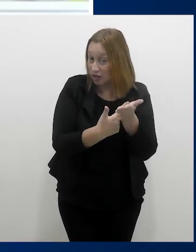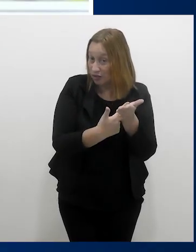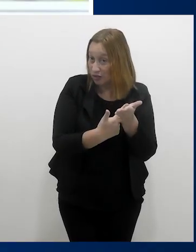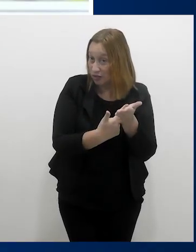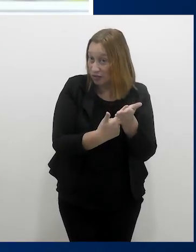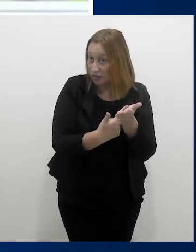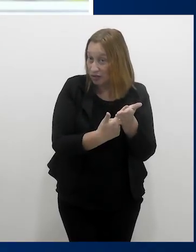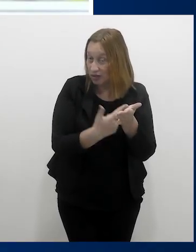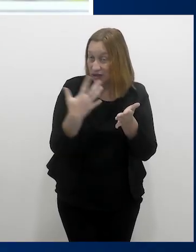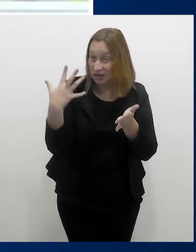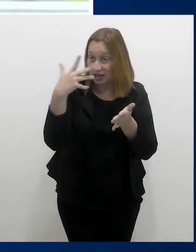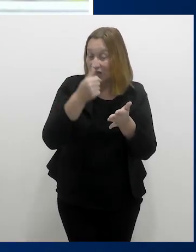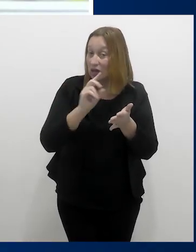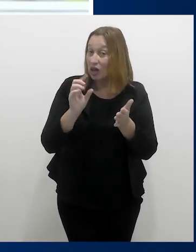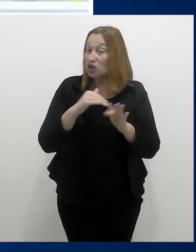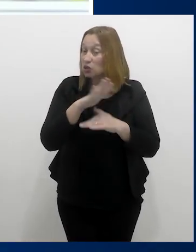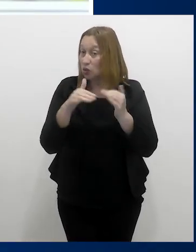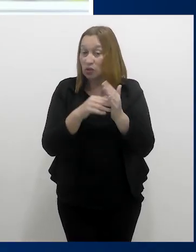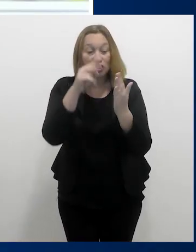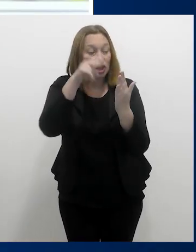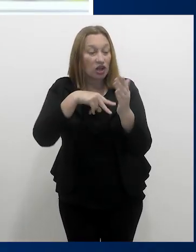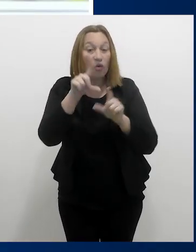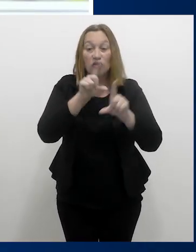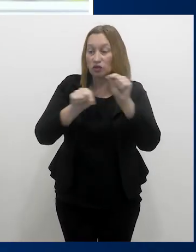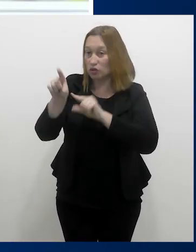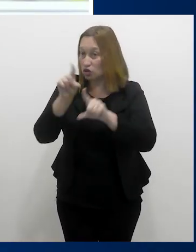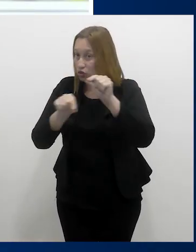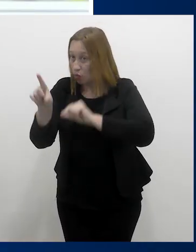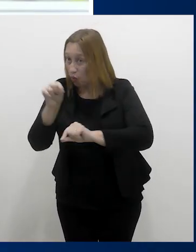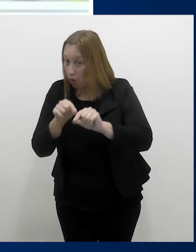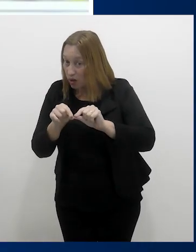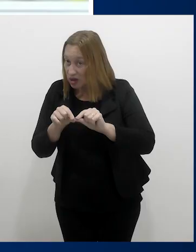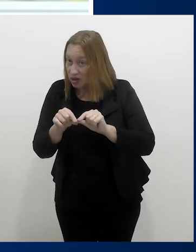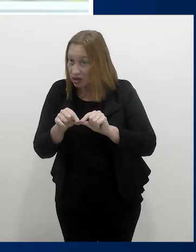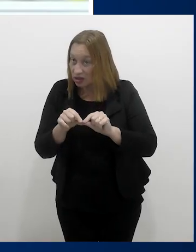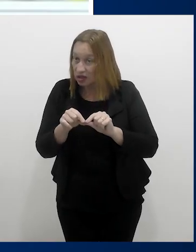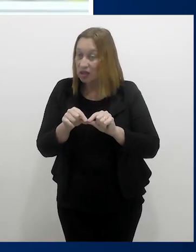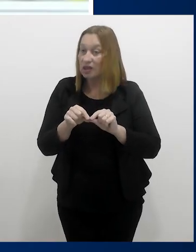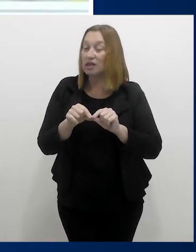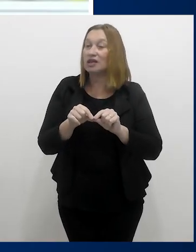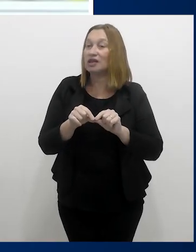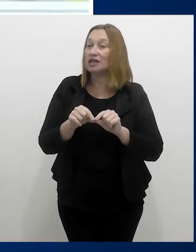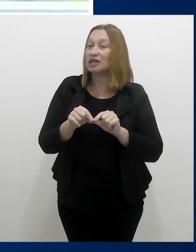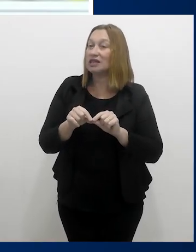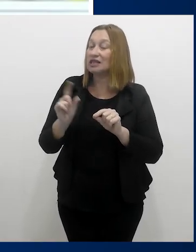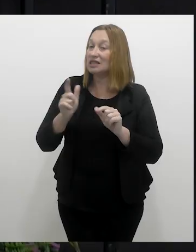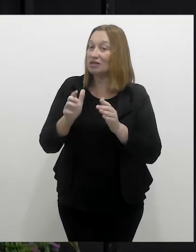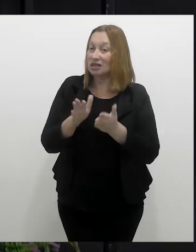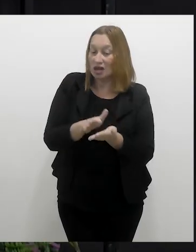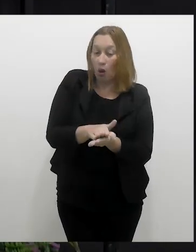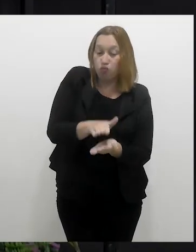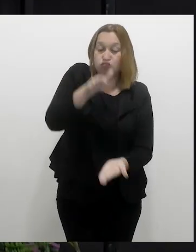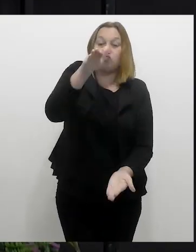lido. Claro que não são todos os livros que a gente leu, eu fiz uma seleção daqueles que Senão tem seria que maior que a contam. Bíblia, né,